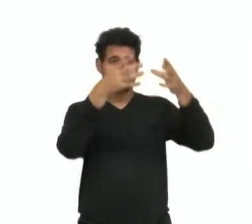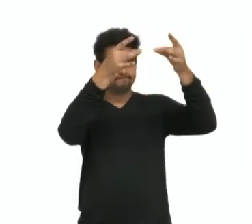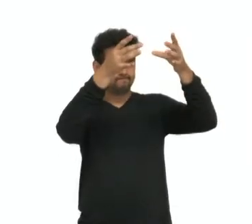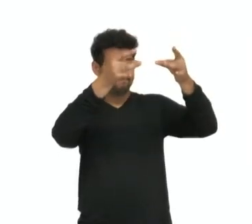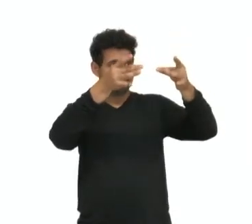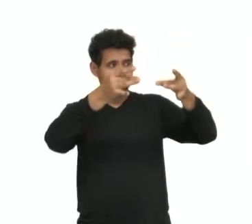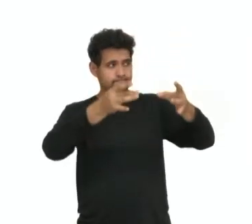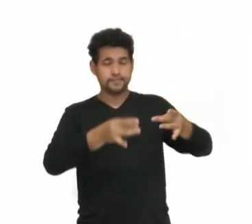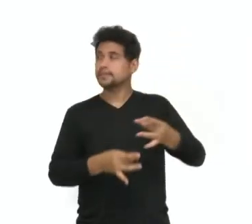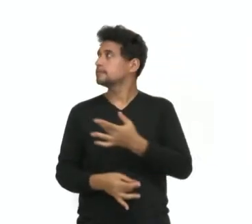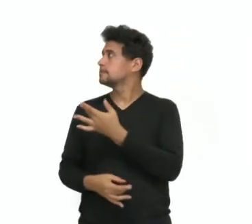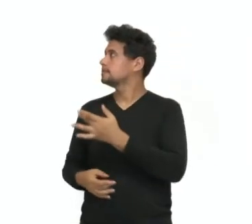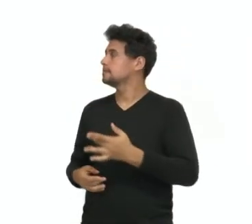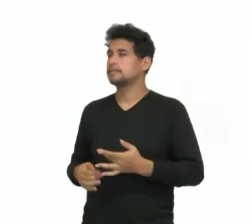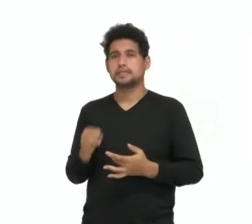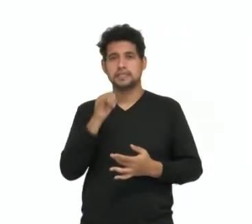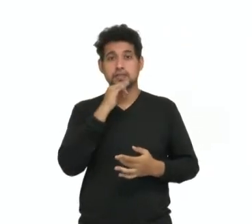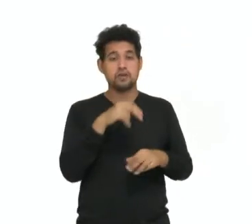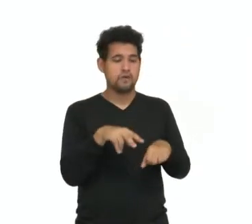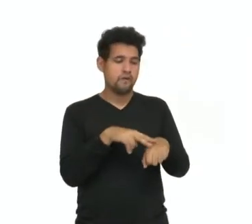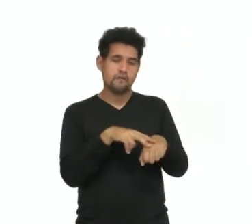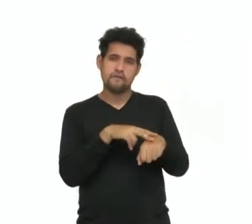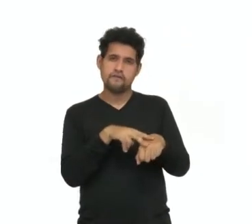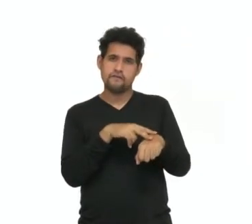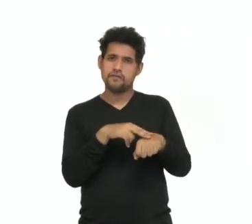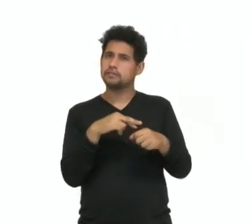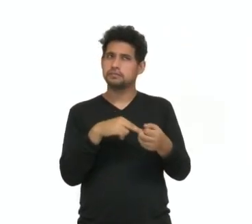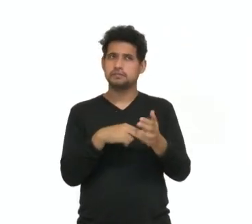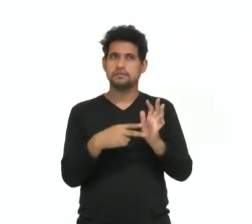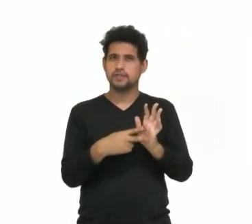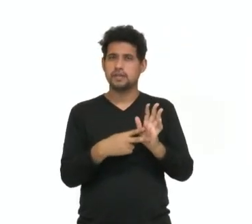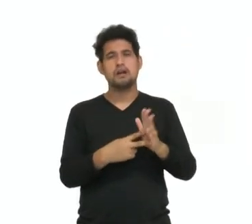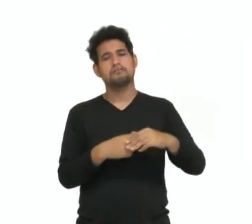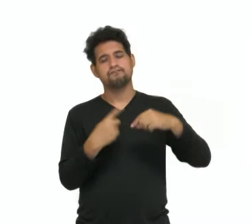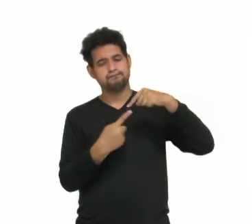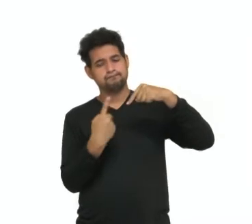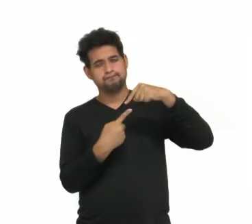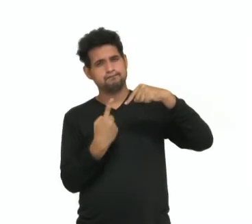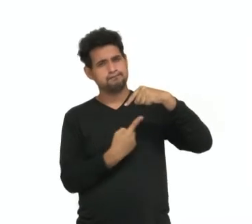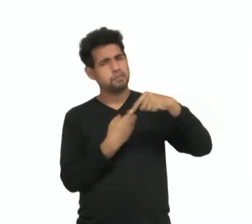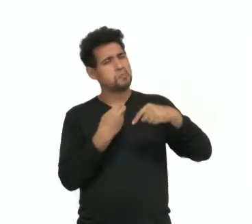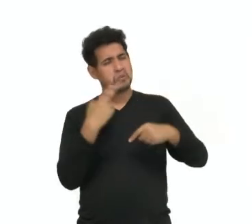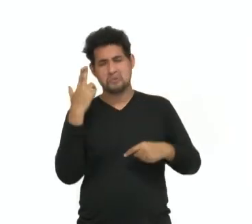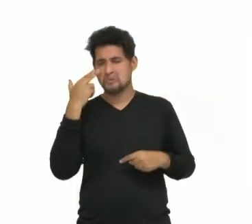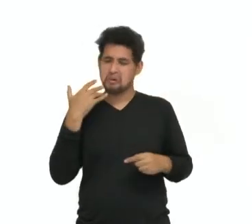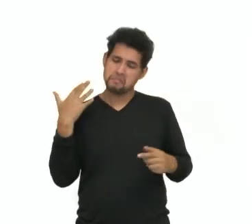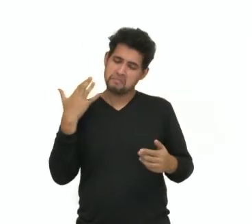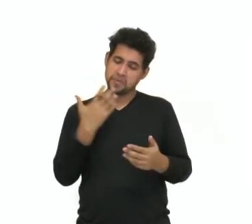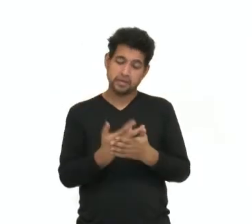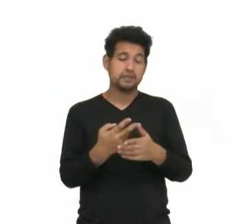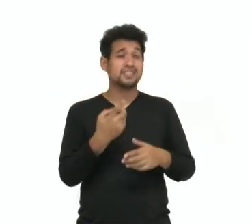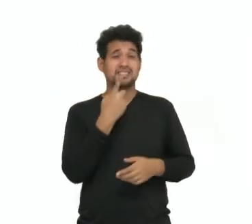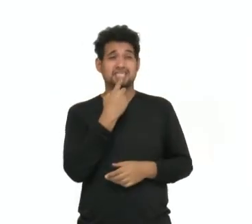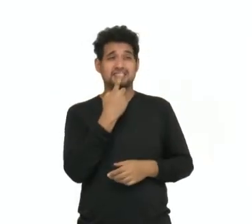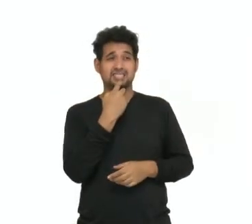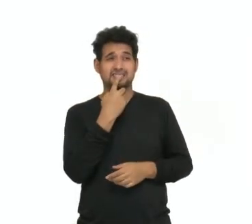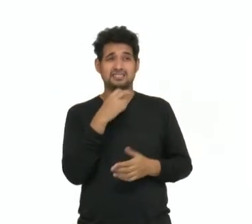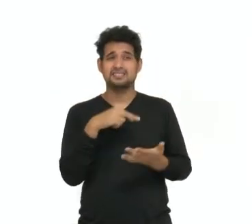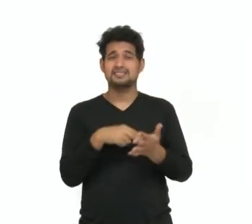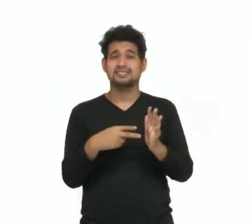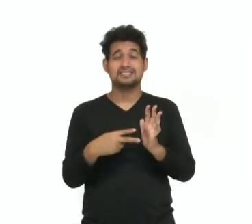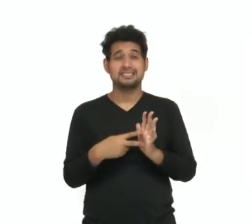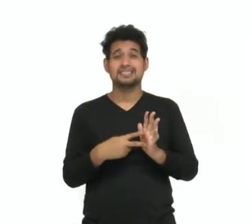estão organizadas. Sendo que no verde nós estamos com as usinas hidrelétricas produzindo normalmente e no vermelho nós temos